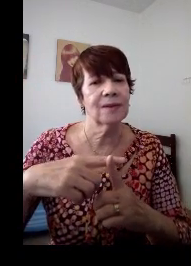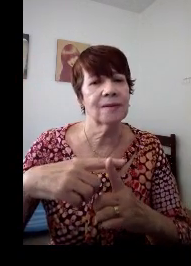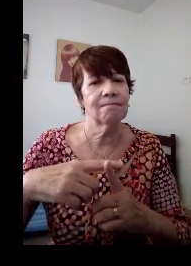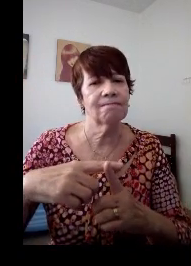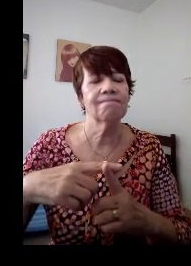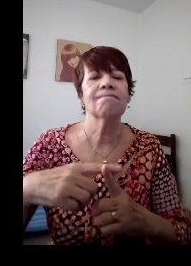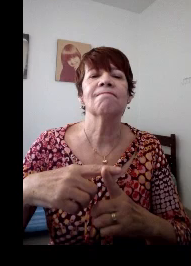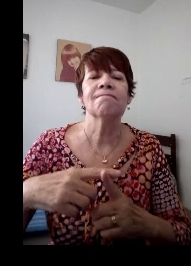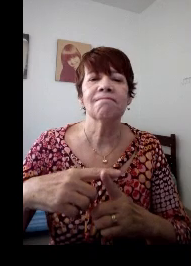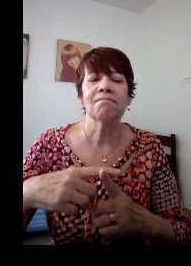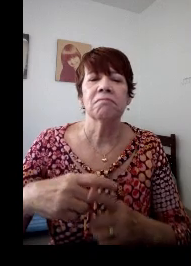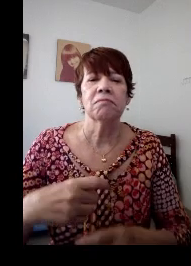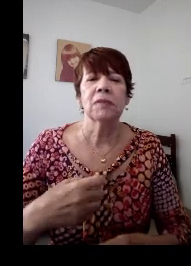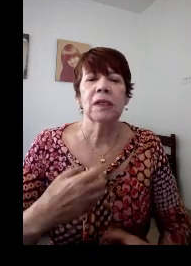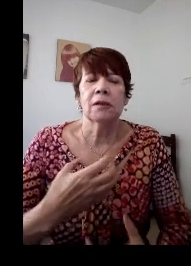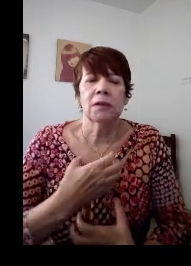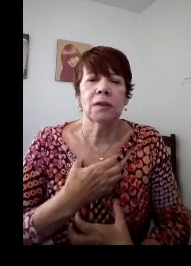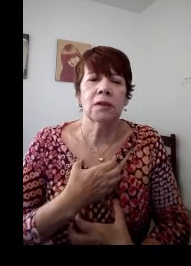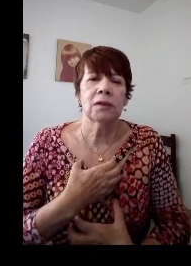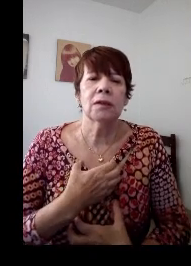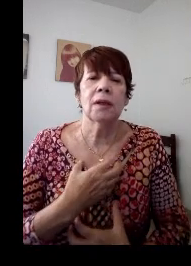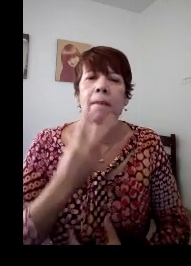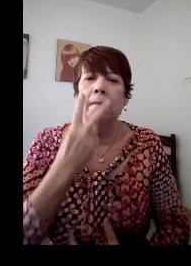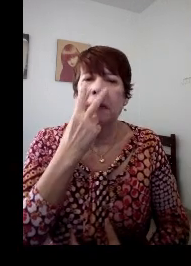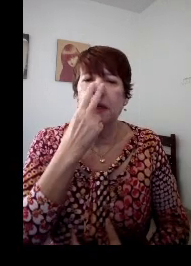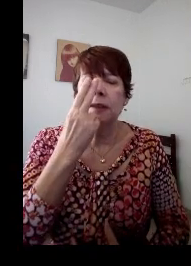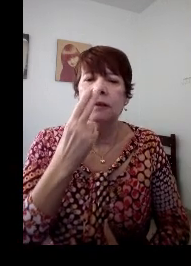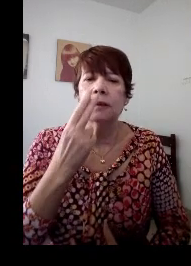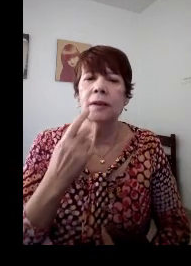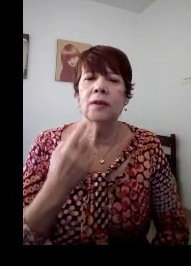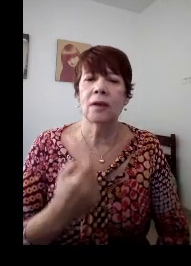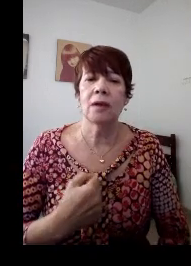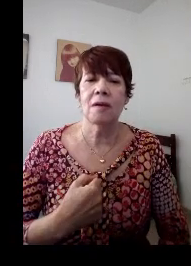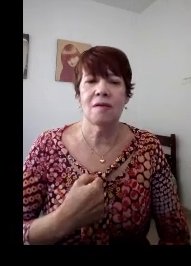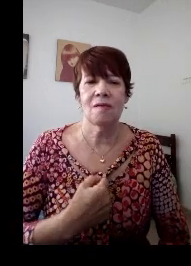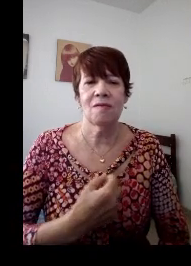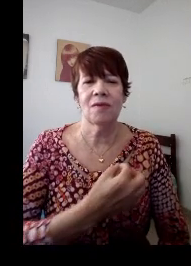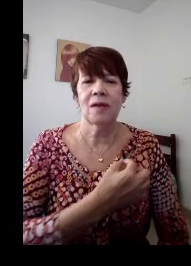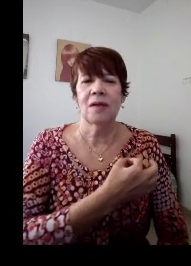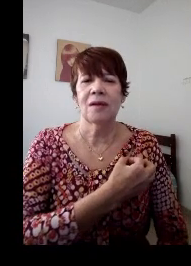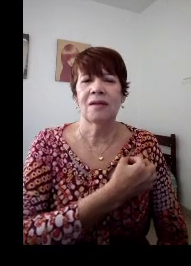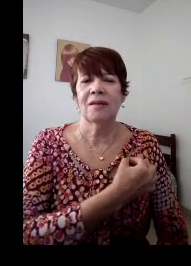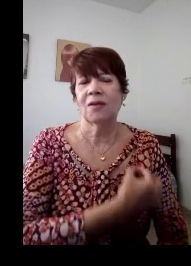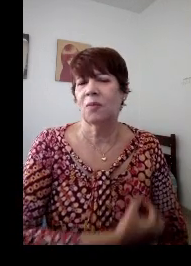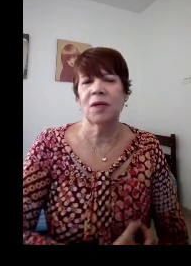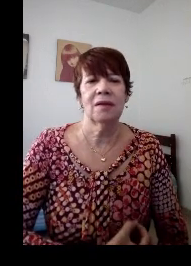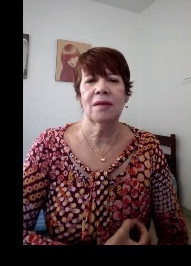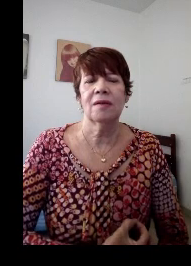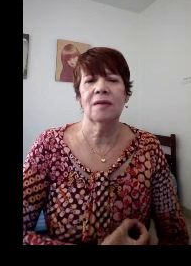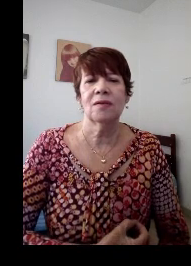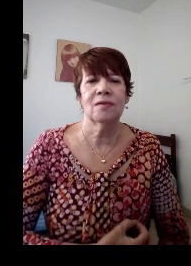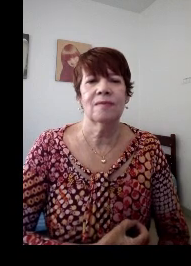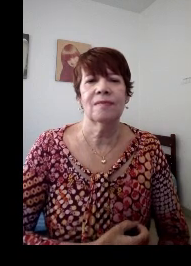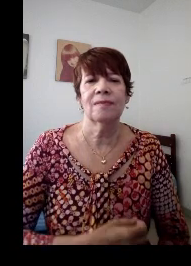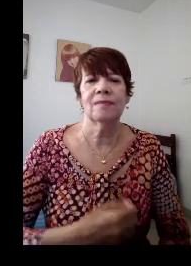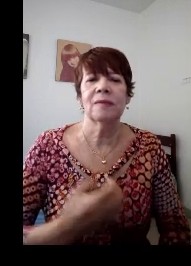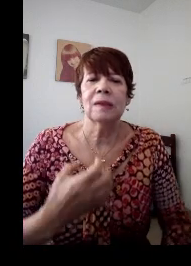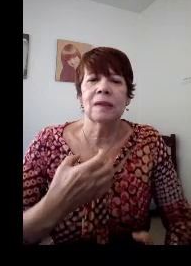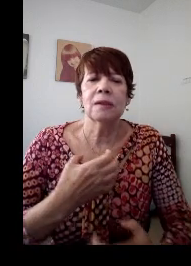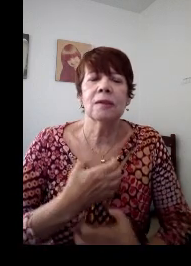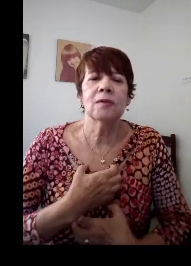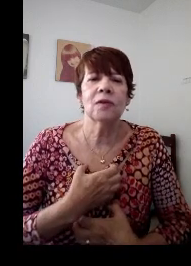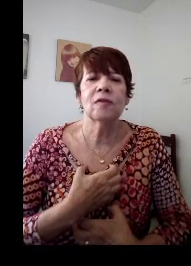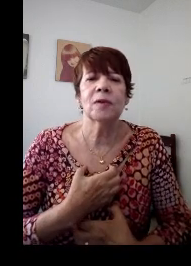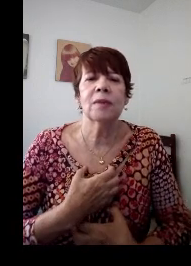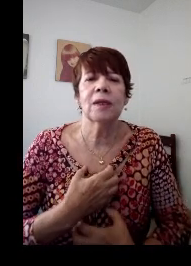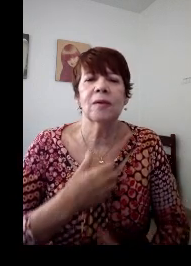que o constrangia. É isso que nós precisamos, esse sentimento que nós